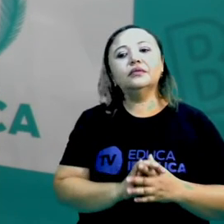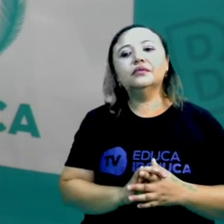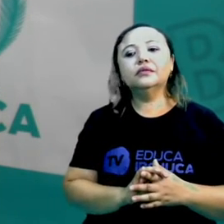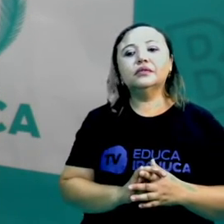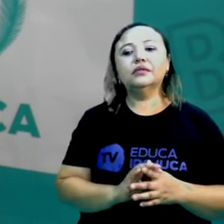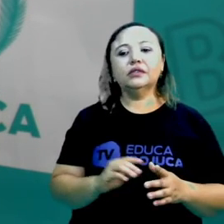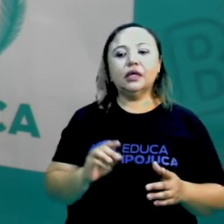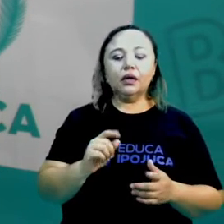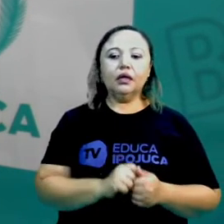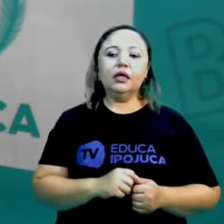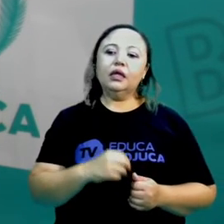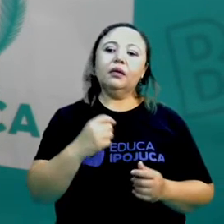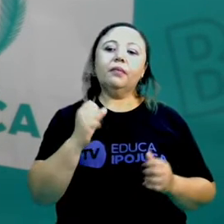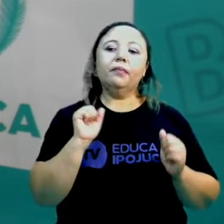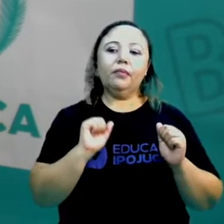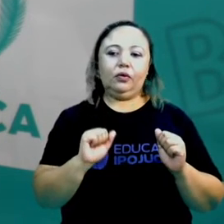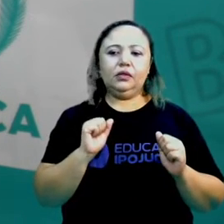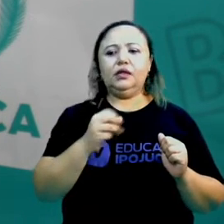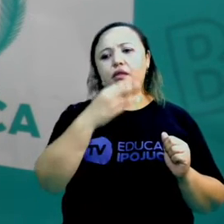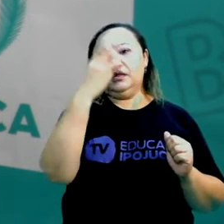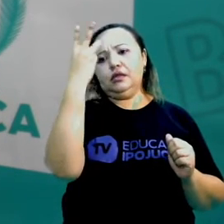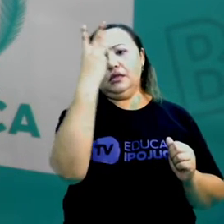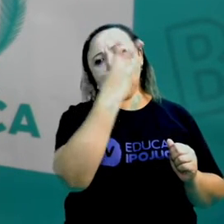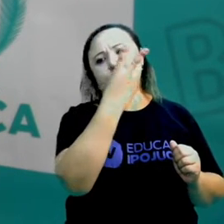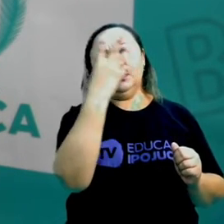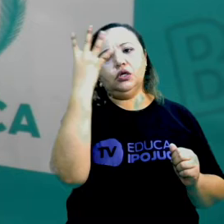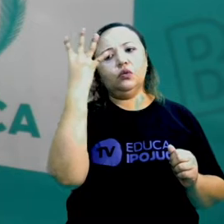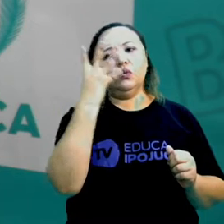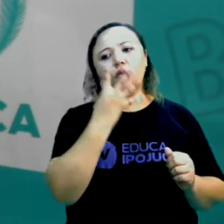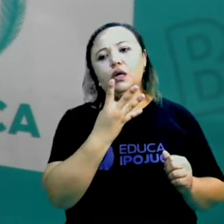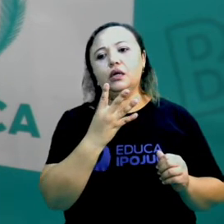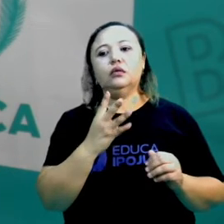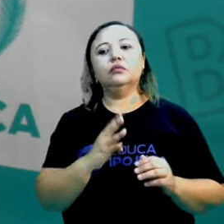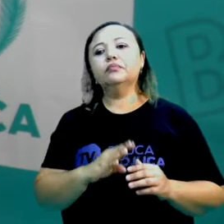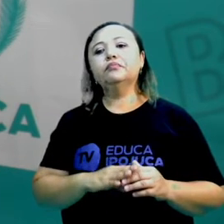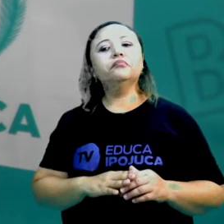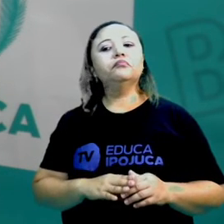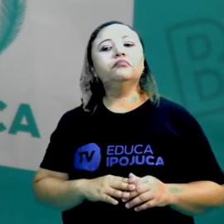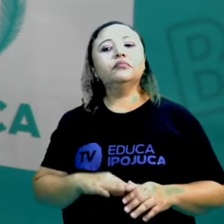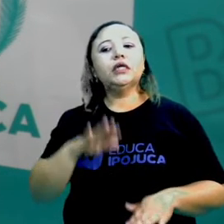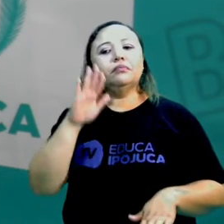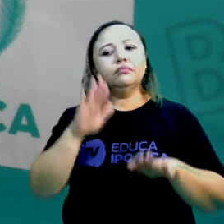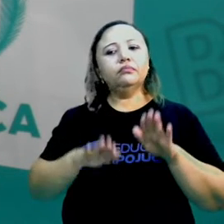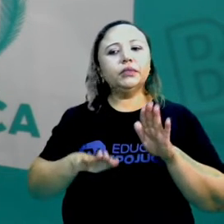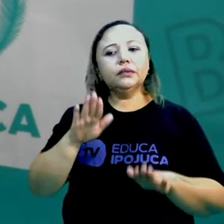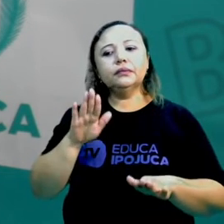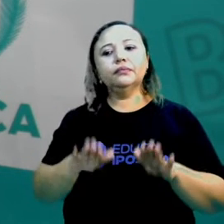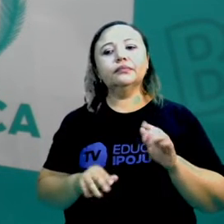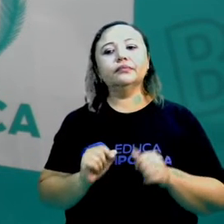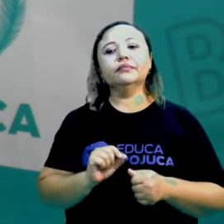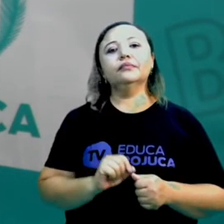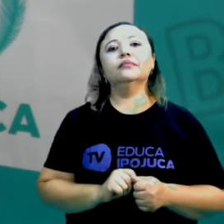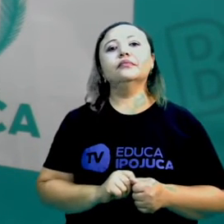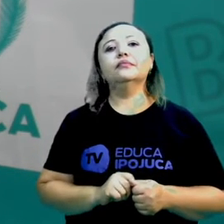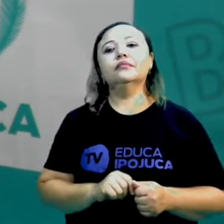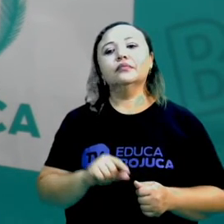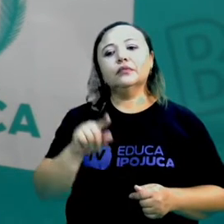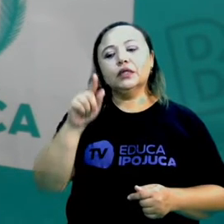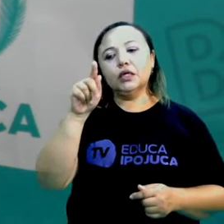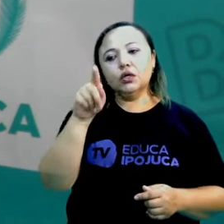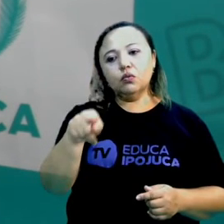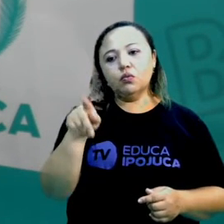Ela pode ter 3, ela pode ter 4, vai depender da forma que o